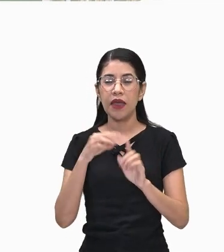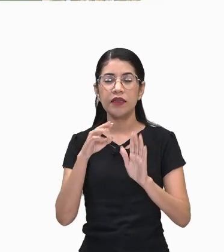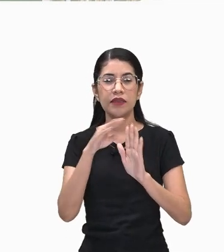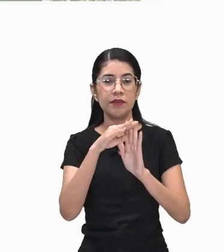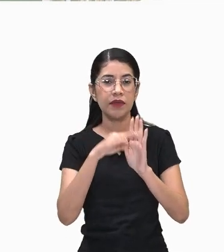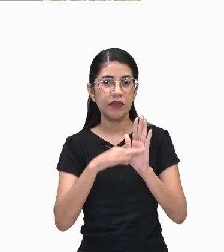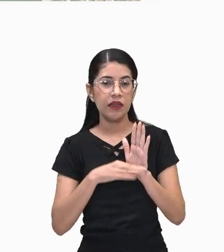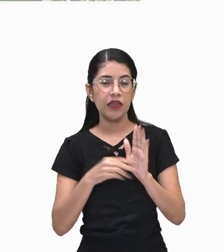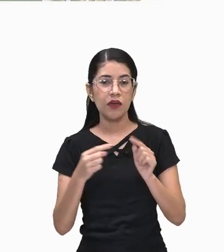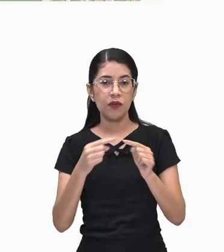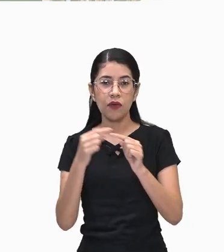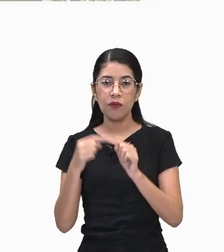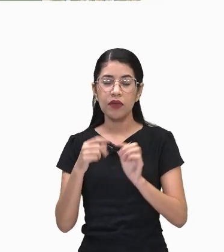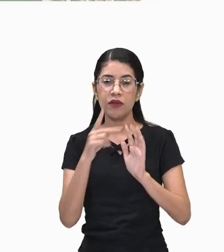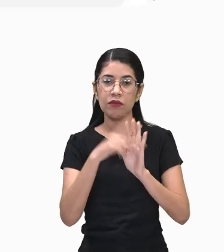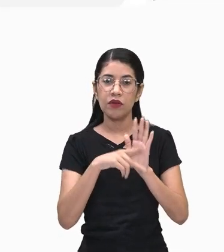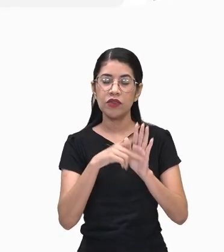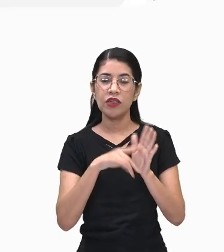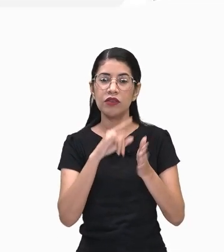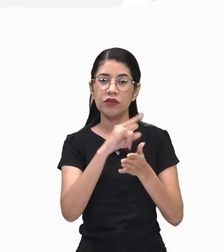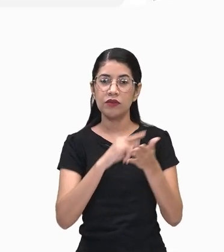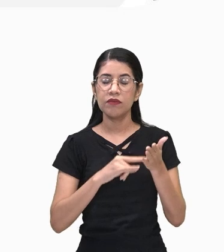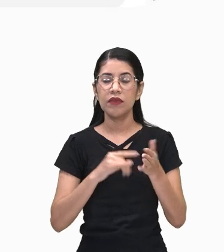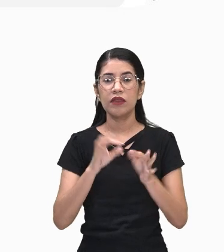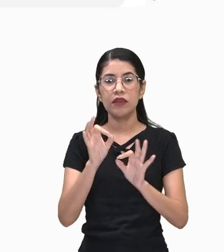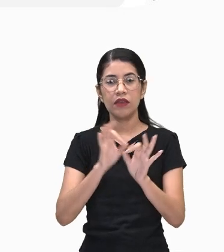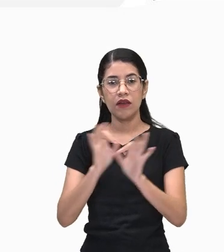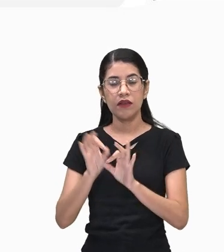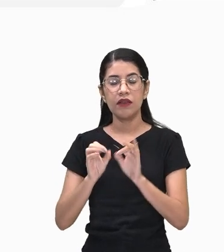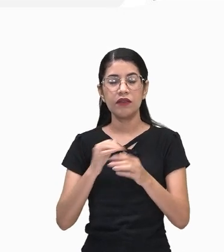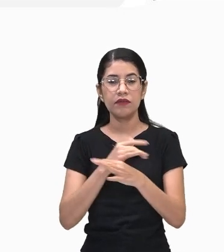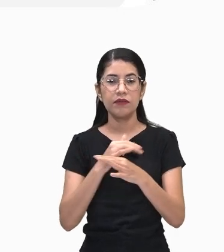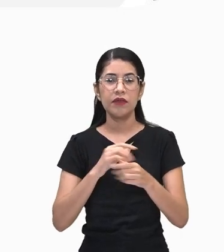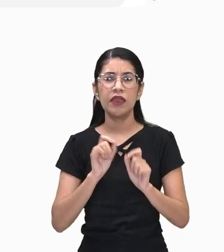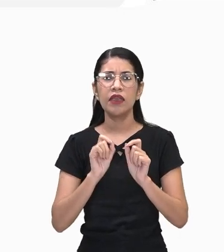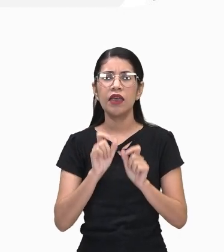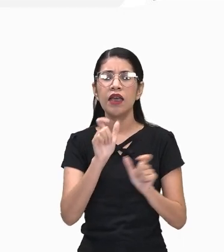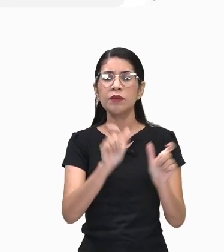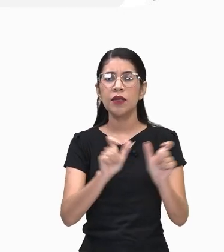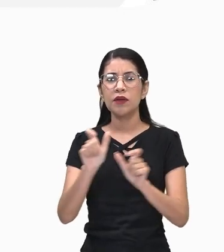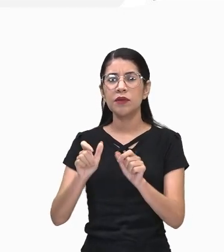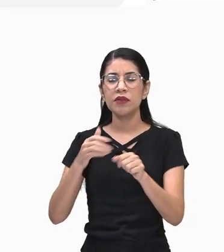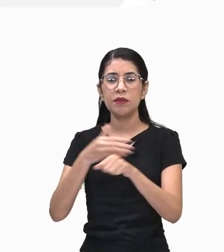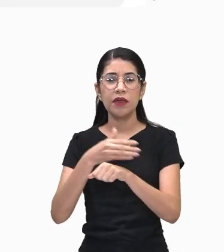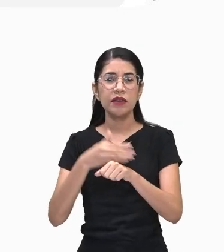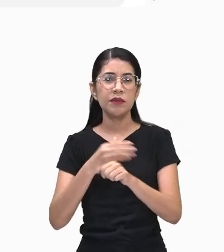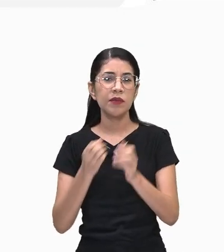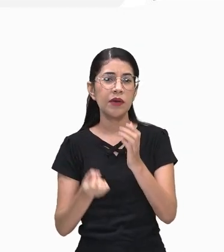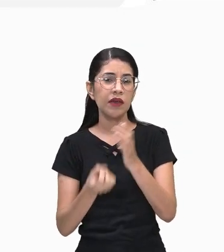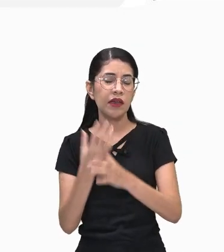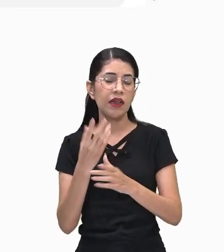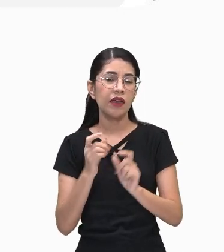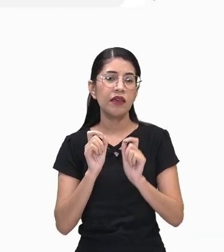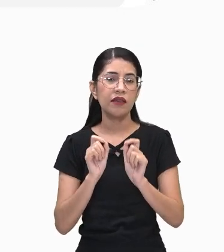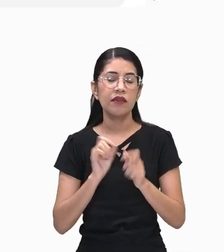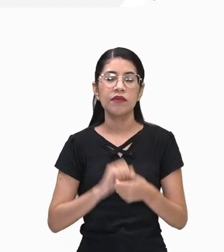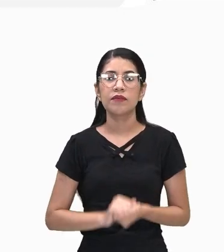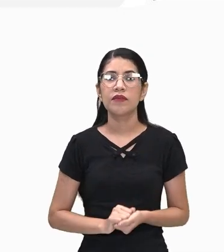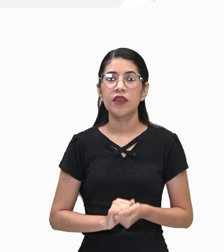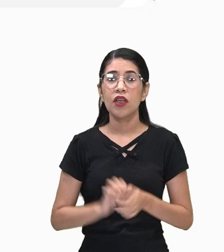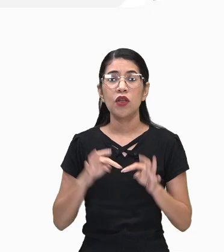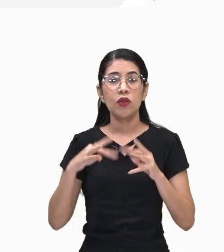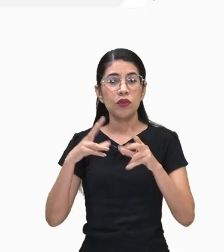ao plano diretor. E aí, quem que participa da elaboração de um plano diretor? Todos os cidadãos, né? A participação